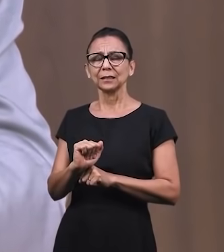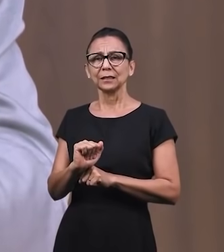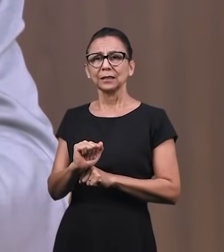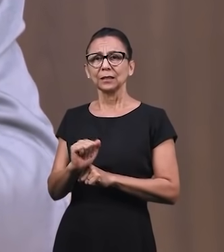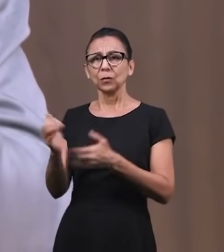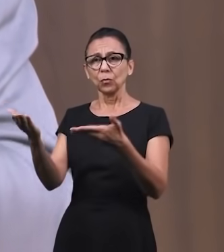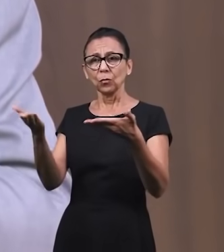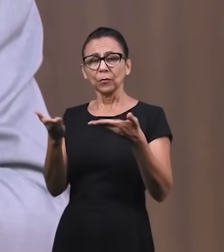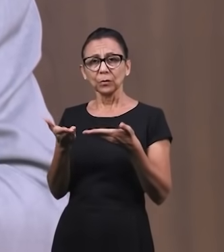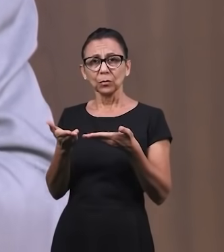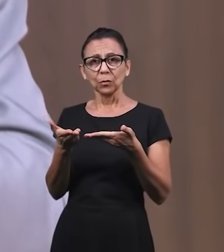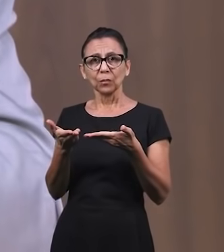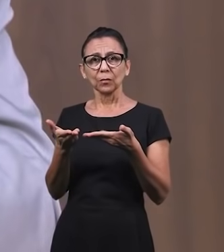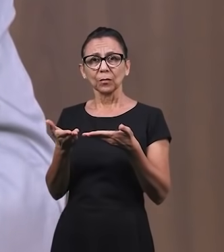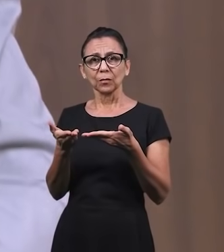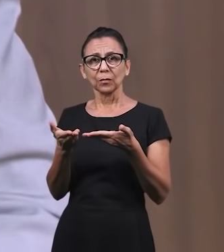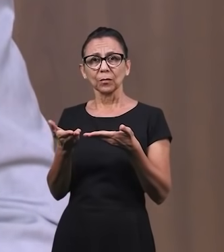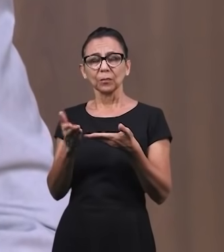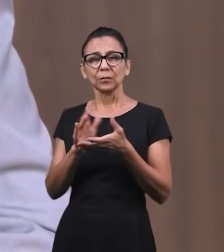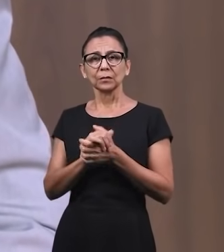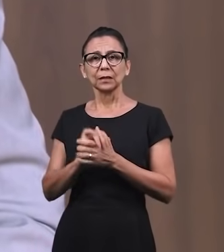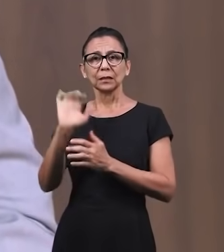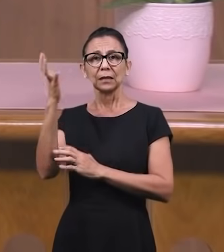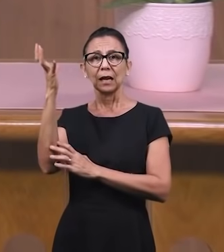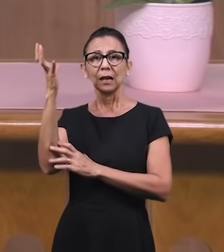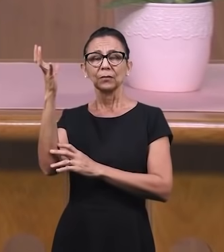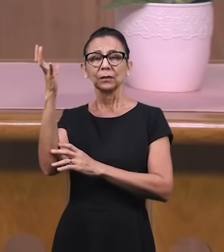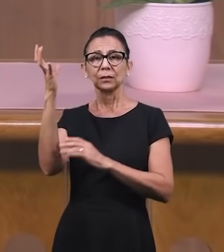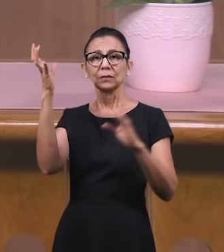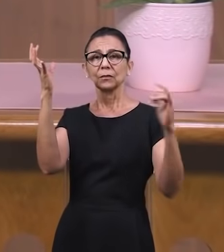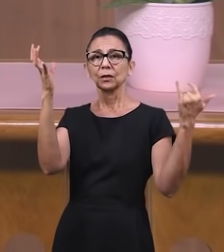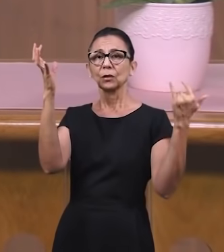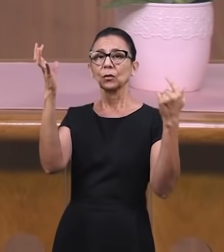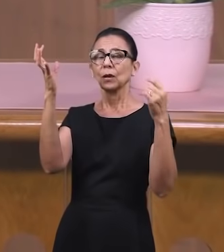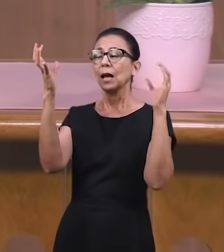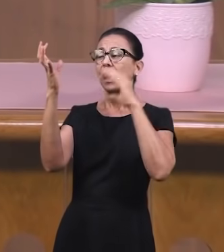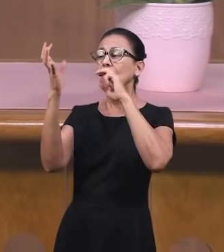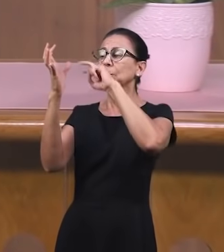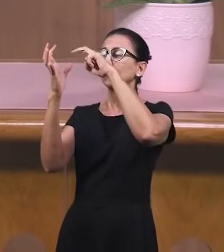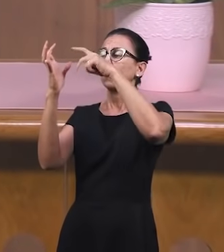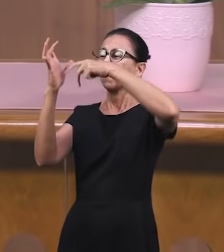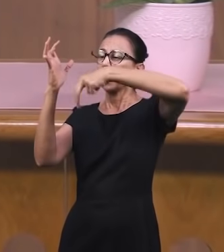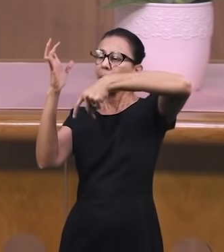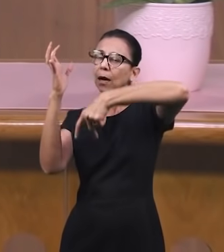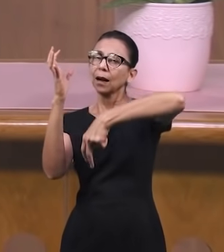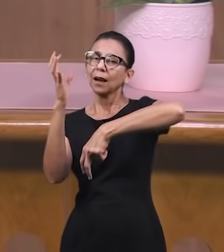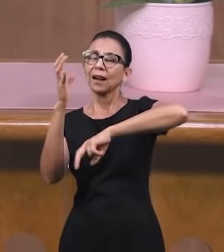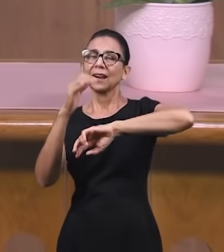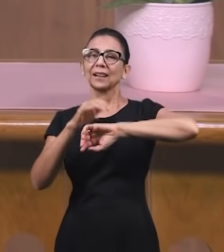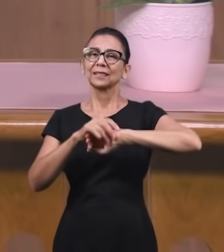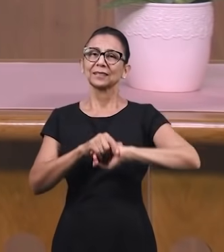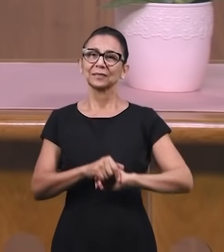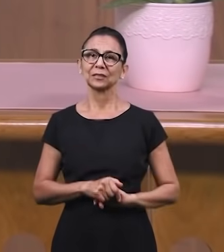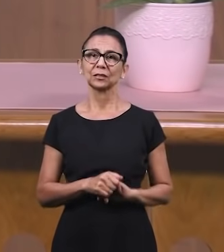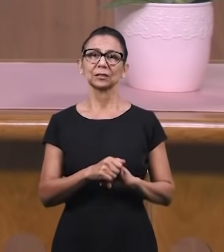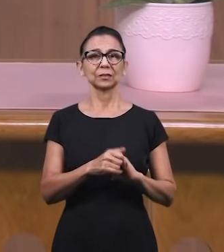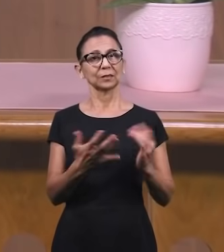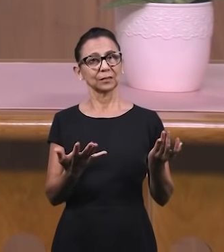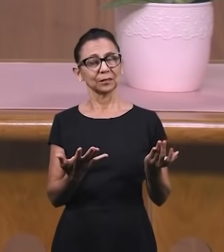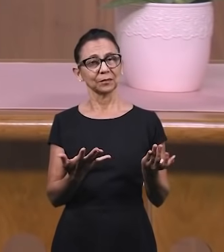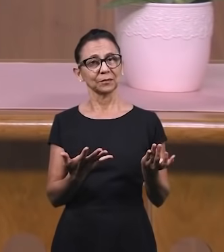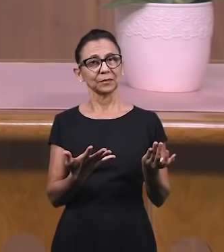lar, para a sua vida e para a vida da sua família. E você tem a oportunidade de viver a